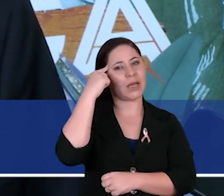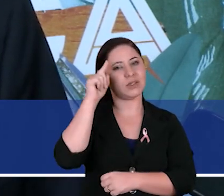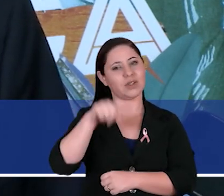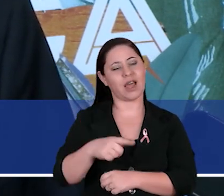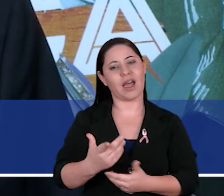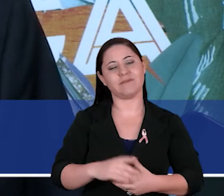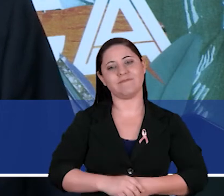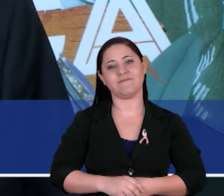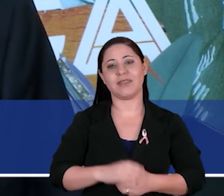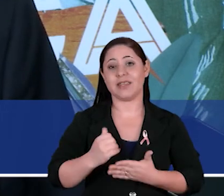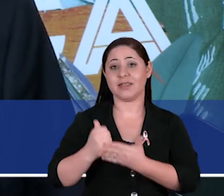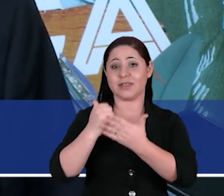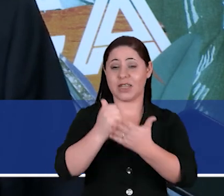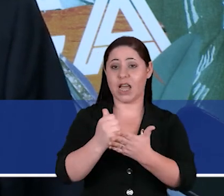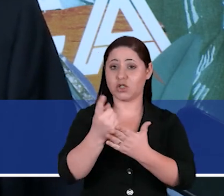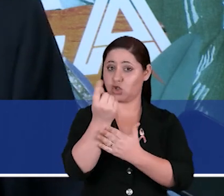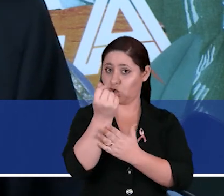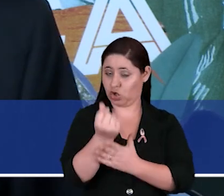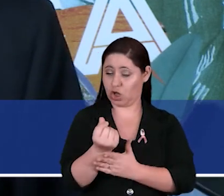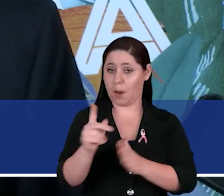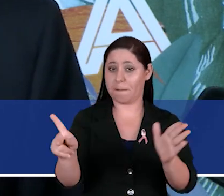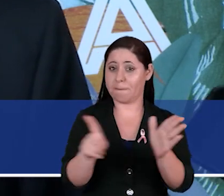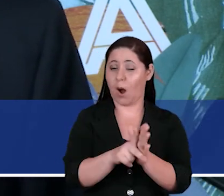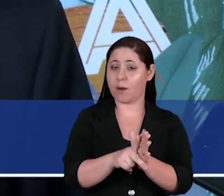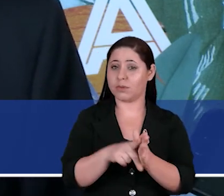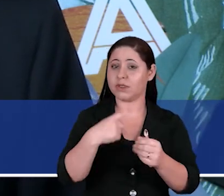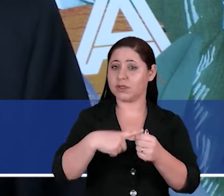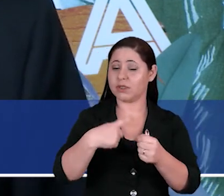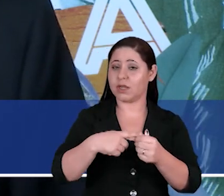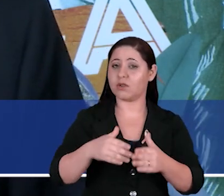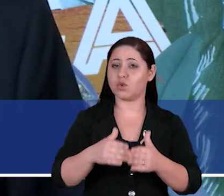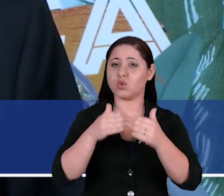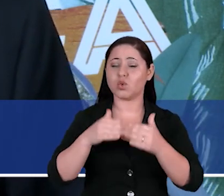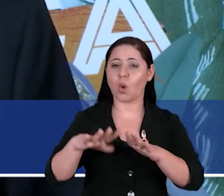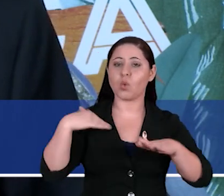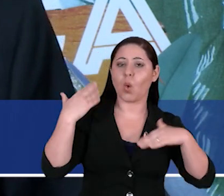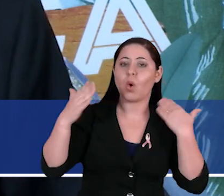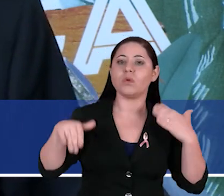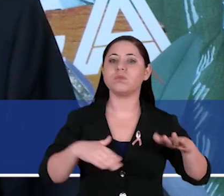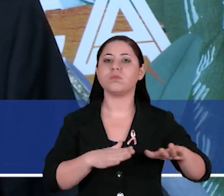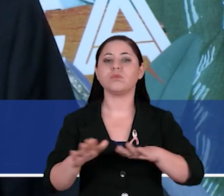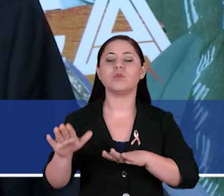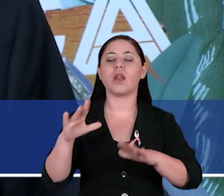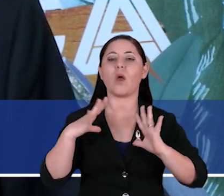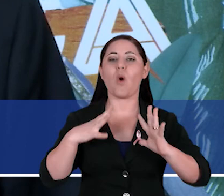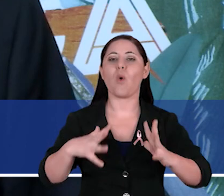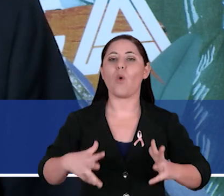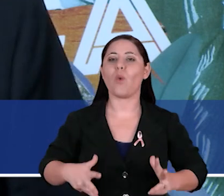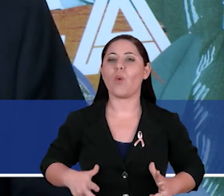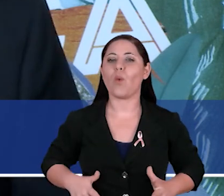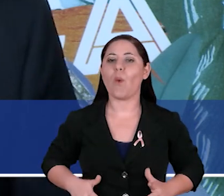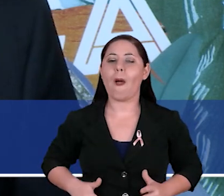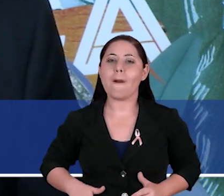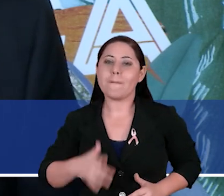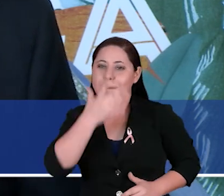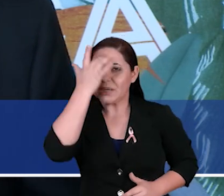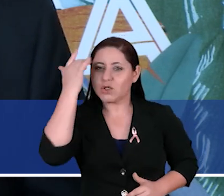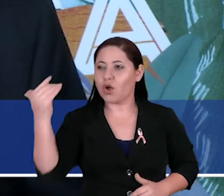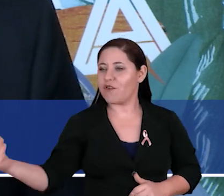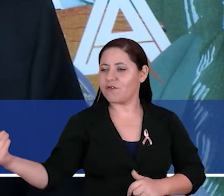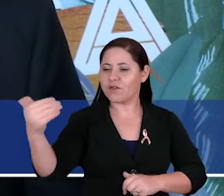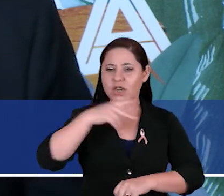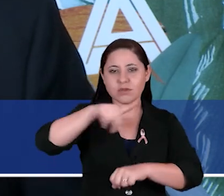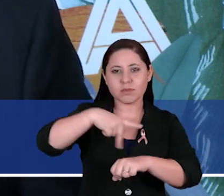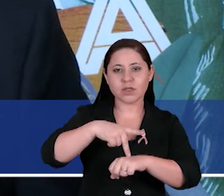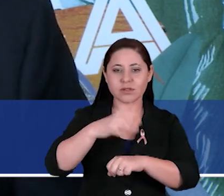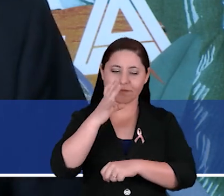que traz renda para Corumbá, turismo limpinho. O turista que vai quer ver o